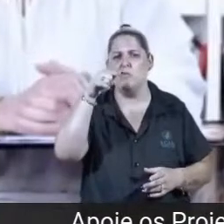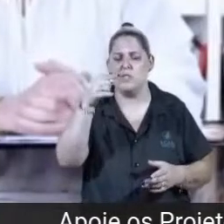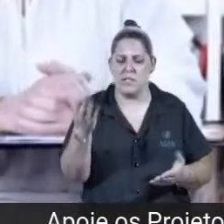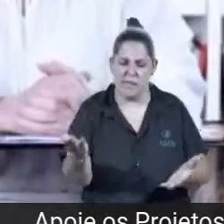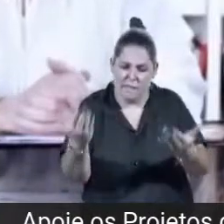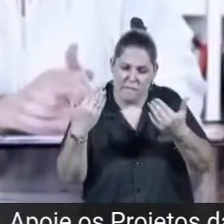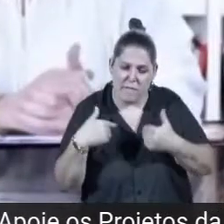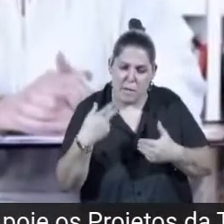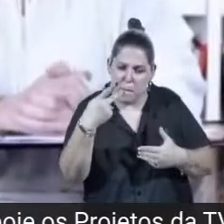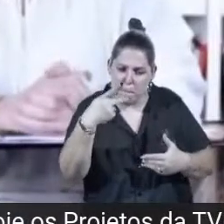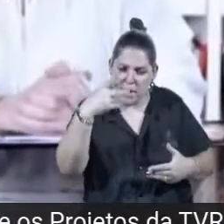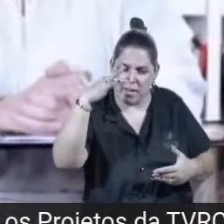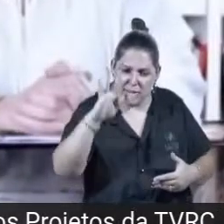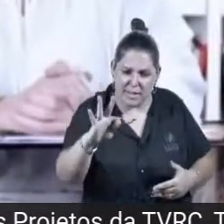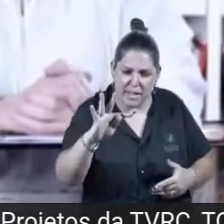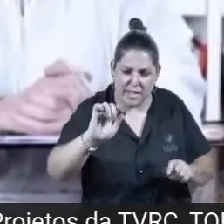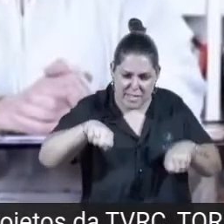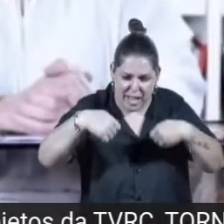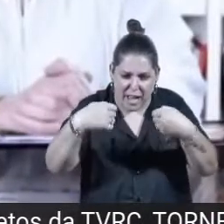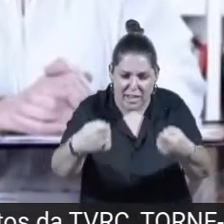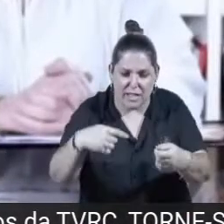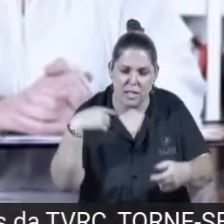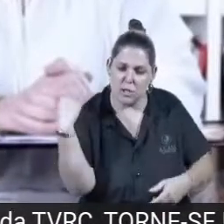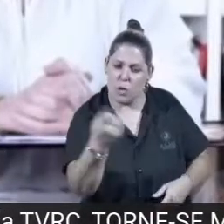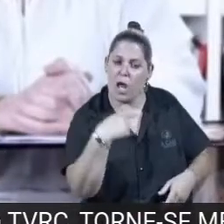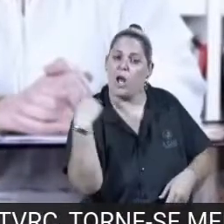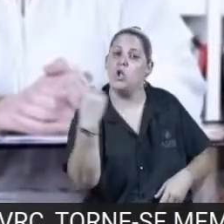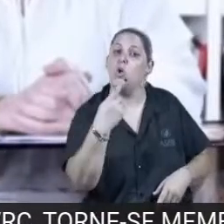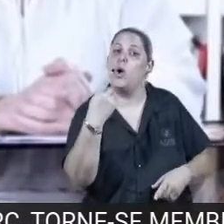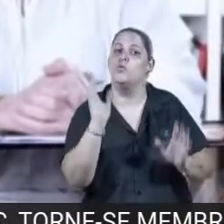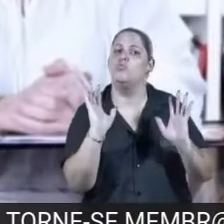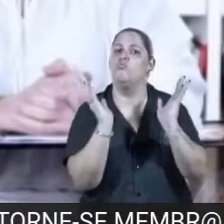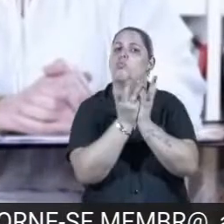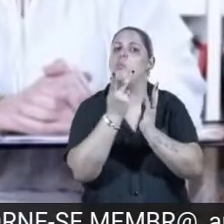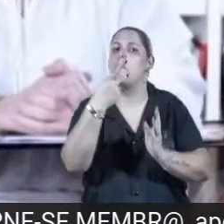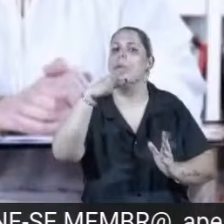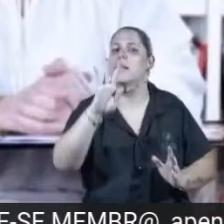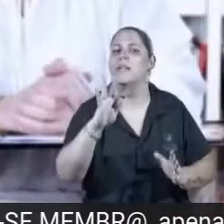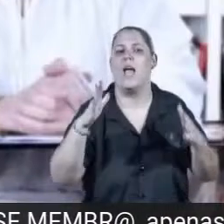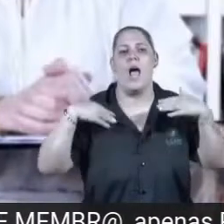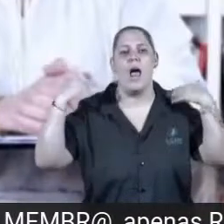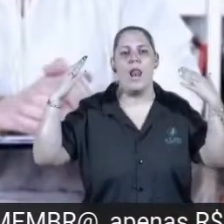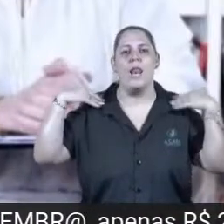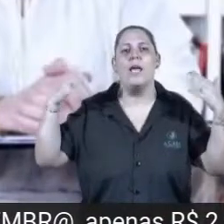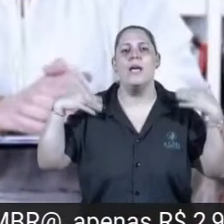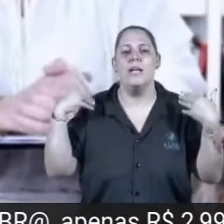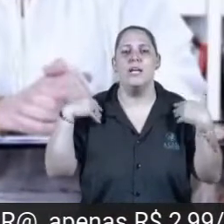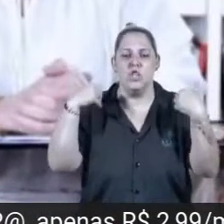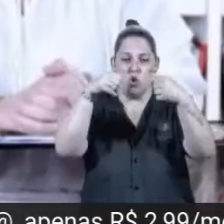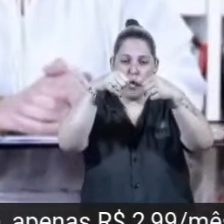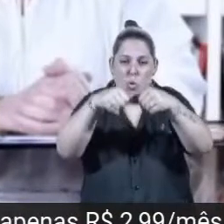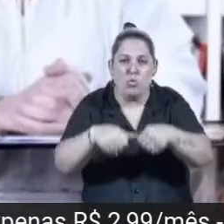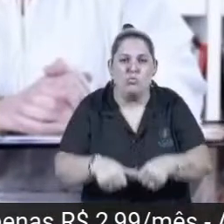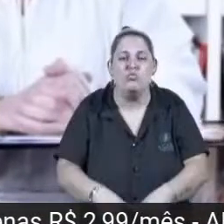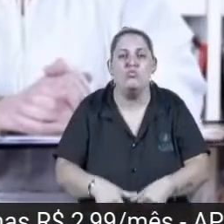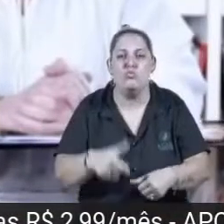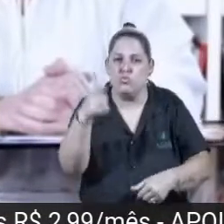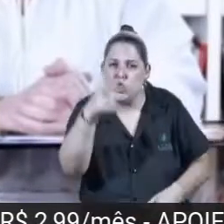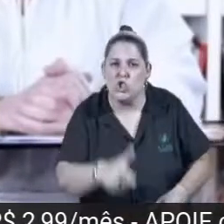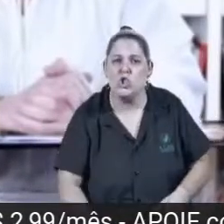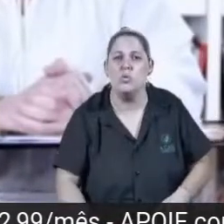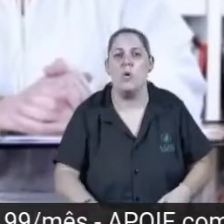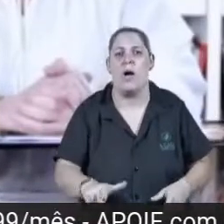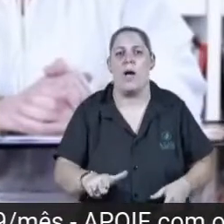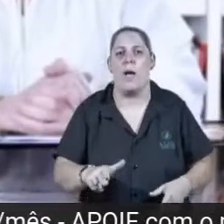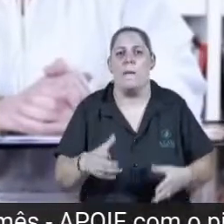PT, você está dando a nós do PT o prazer de ficarmos muito, mas